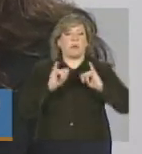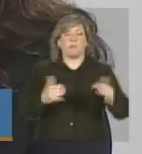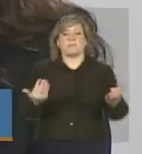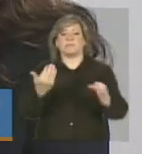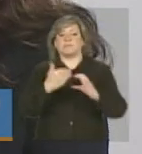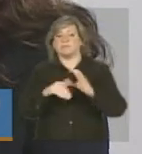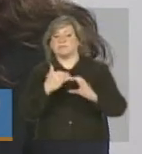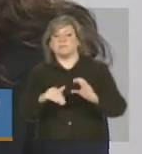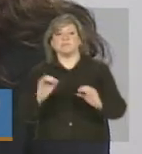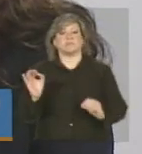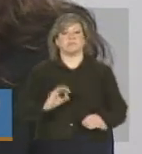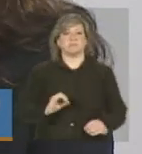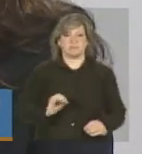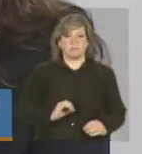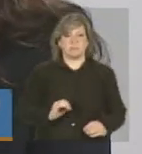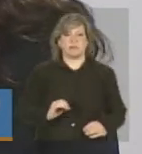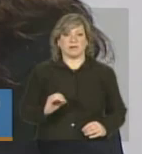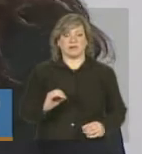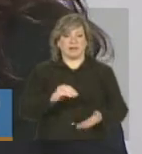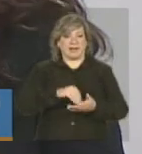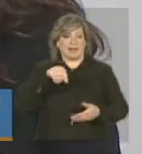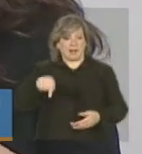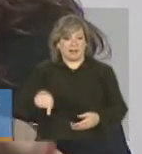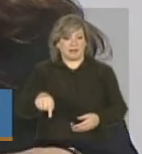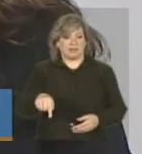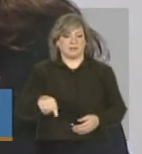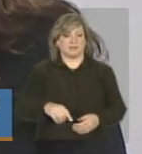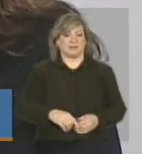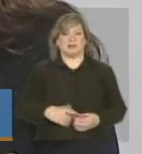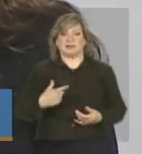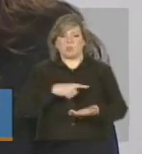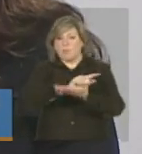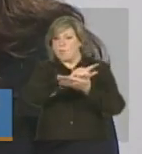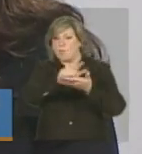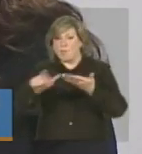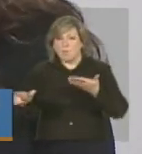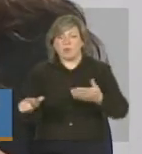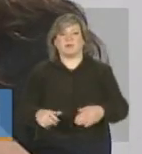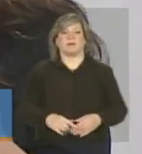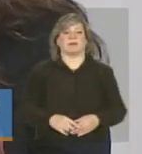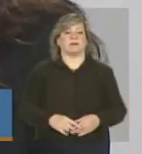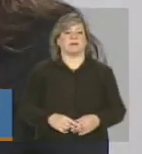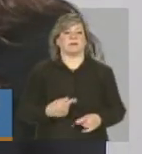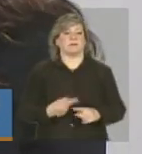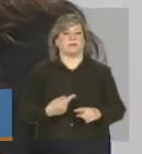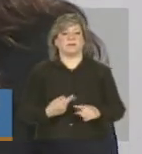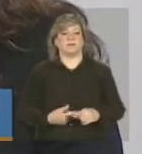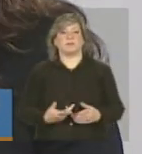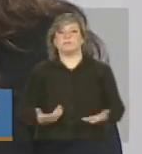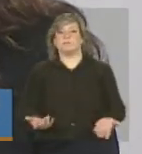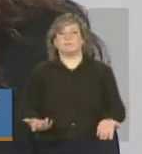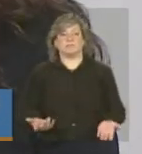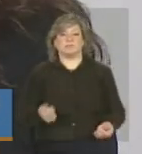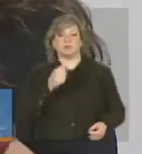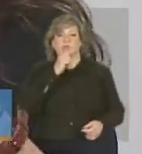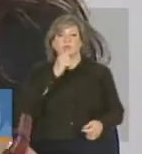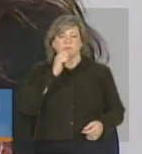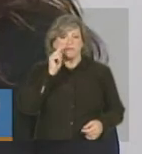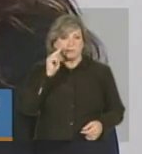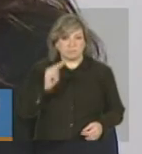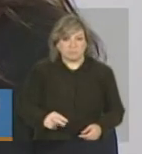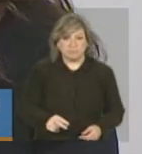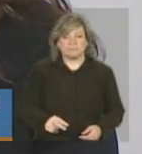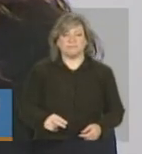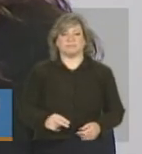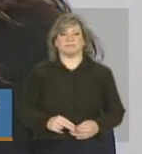e-mail lá, ou seja, está em branco este campo, porque eles não se deram conta ainda de